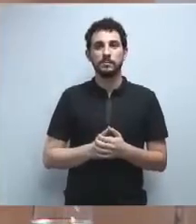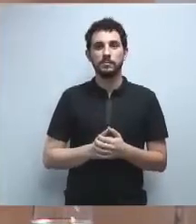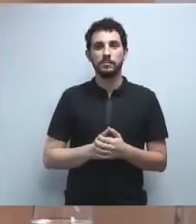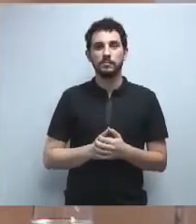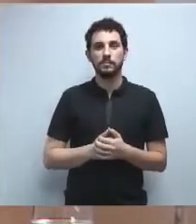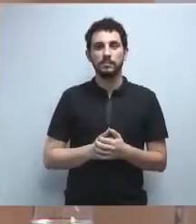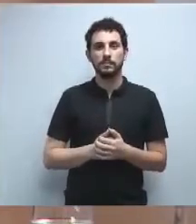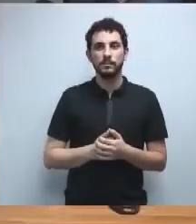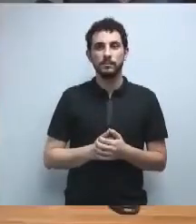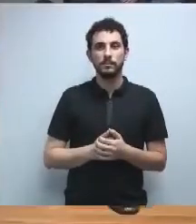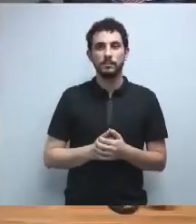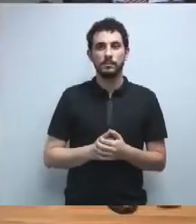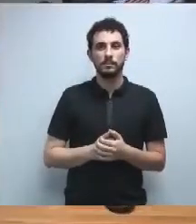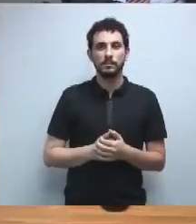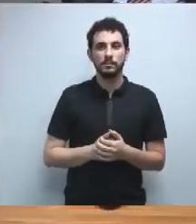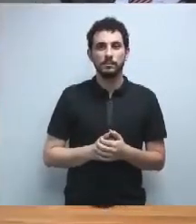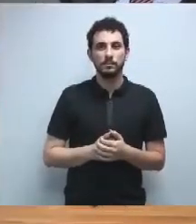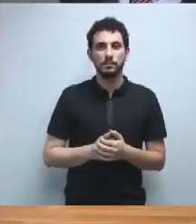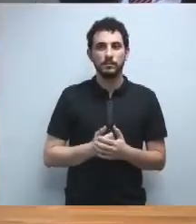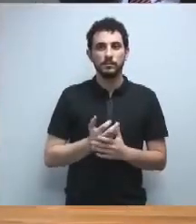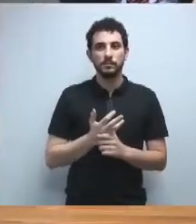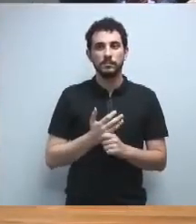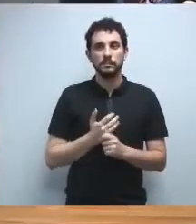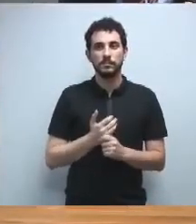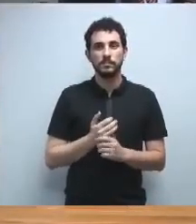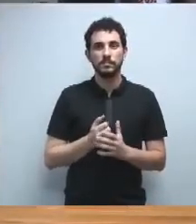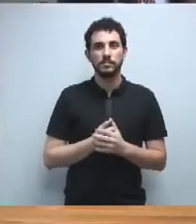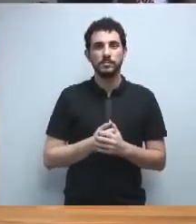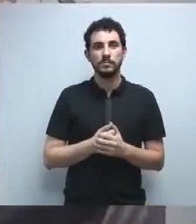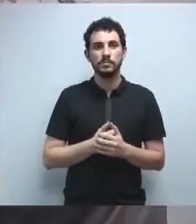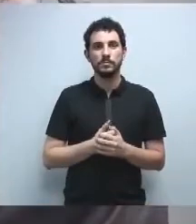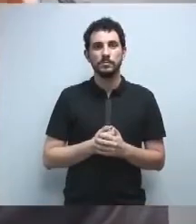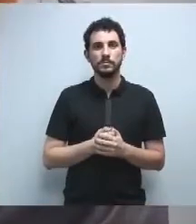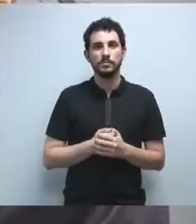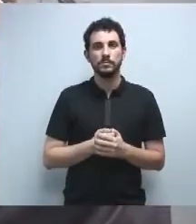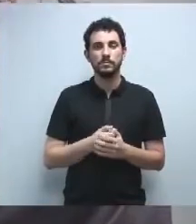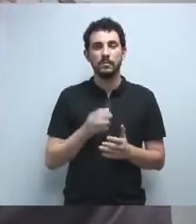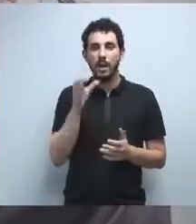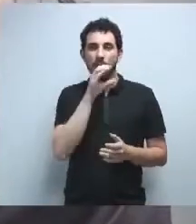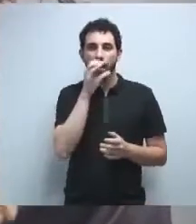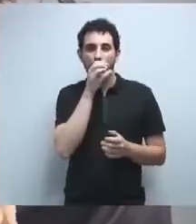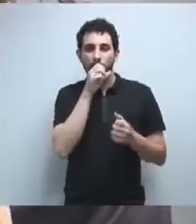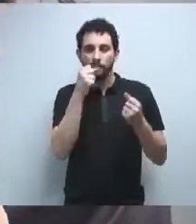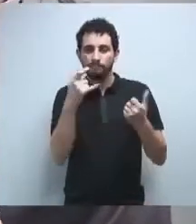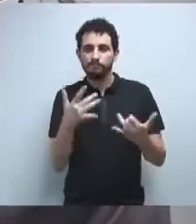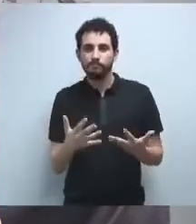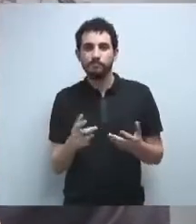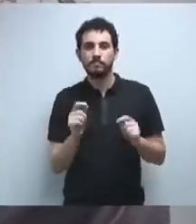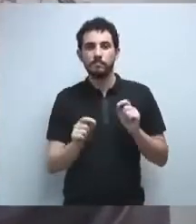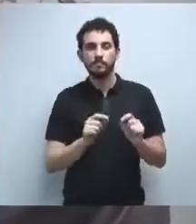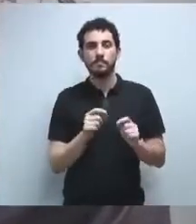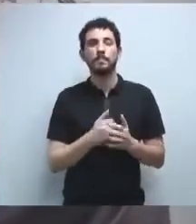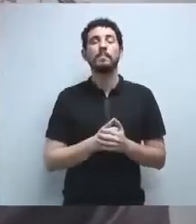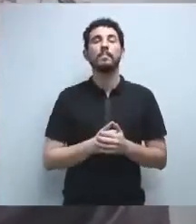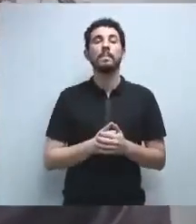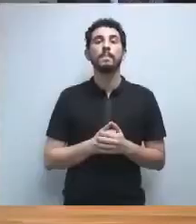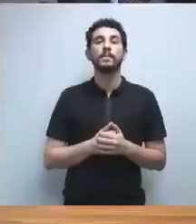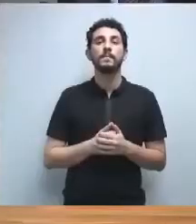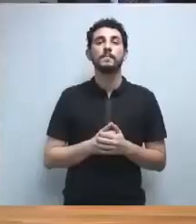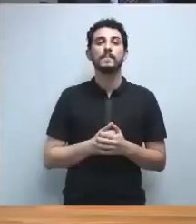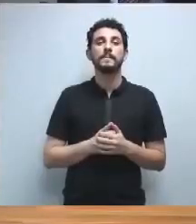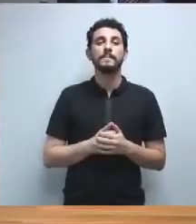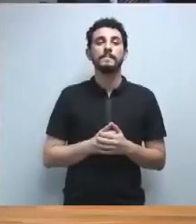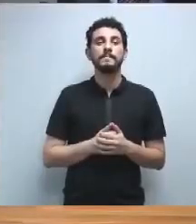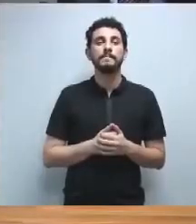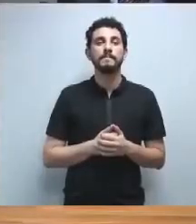bom é edu rapidamente o a questão procurando ser